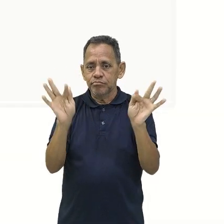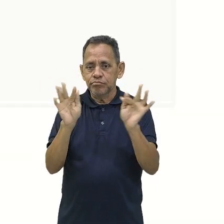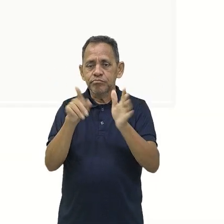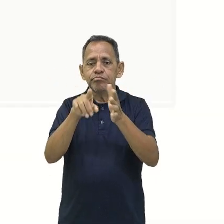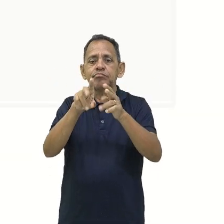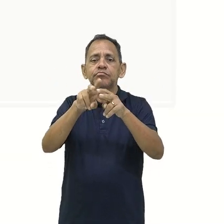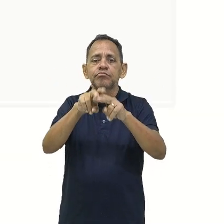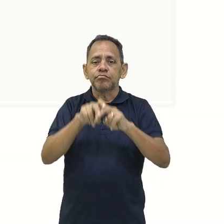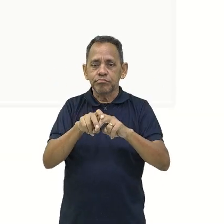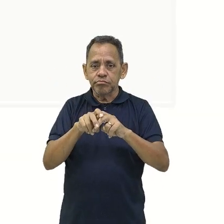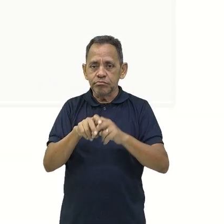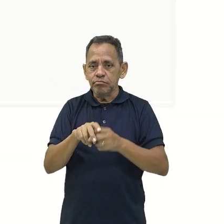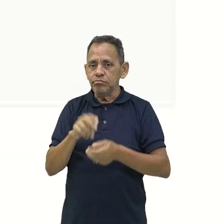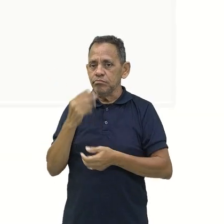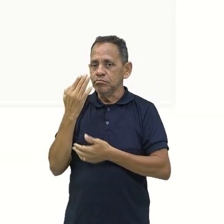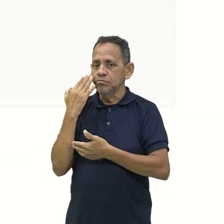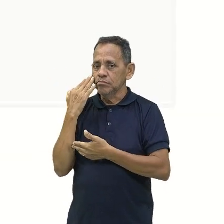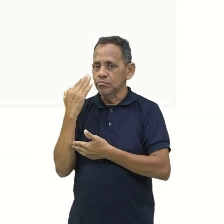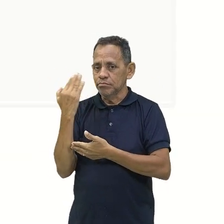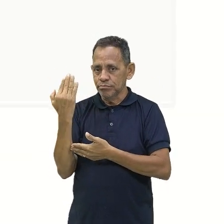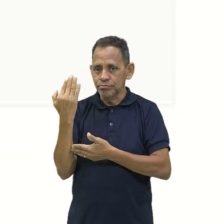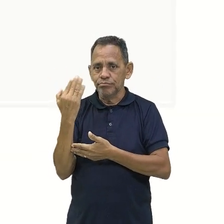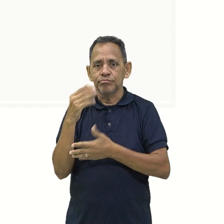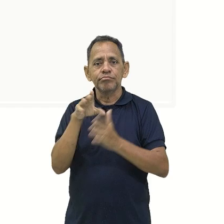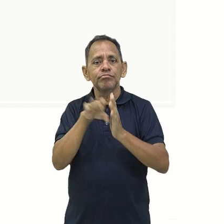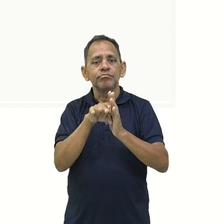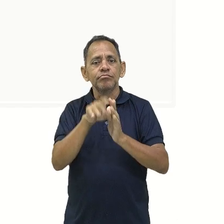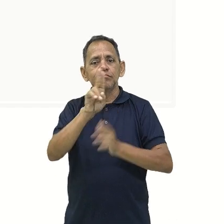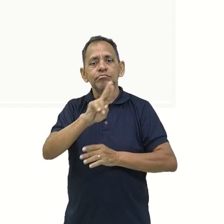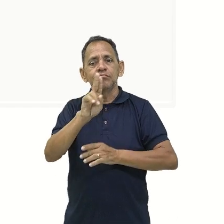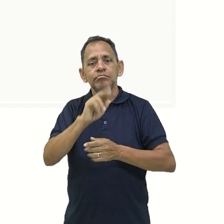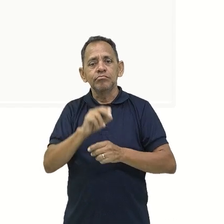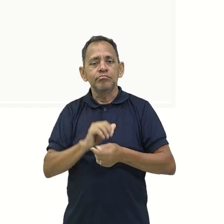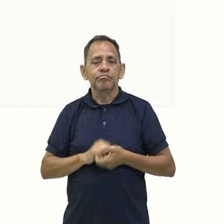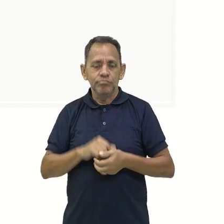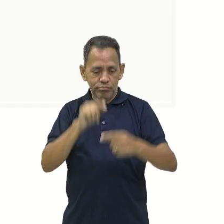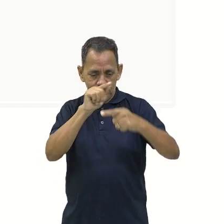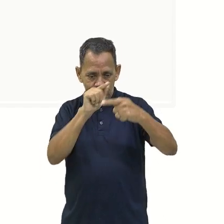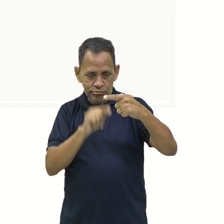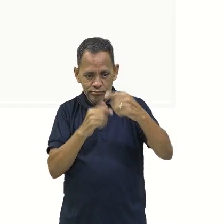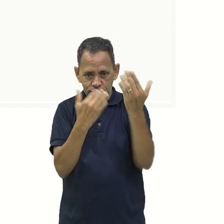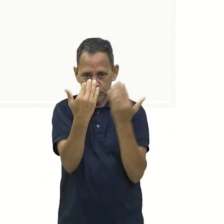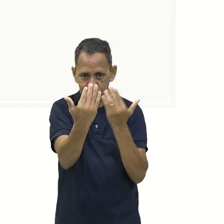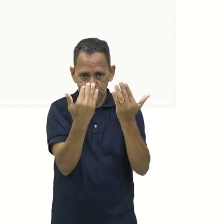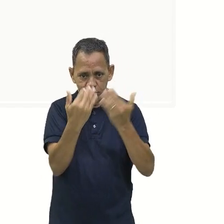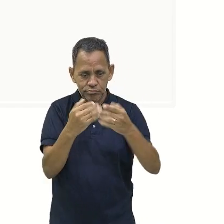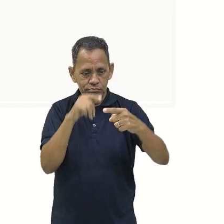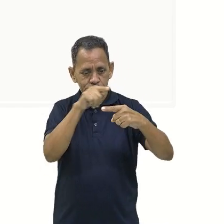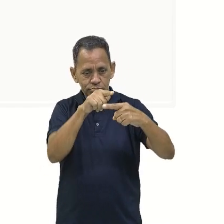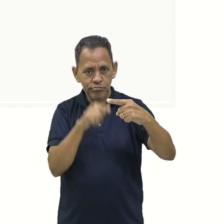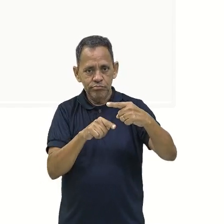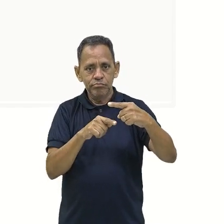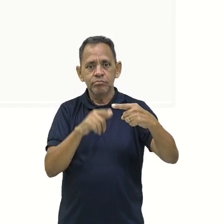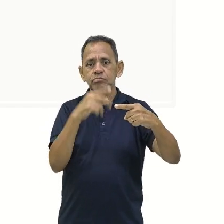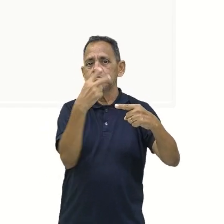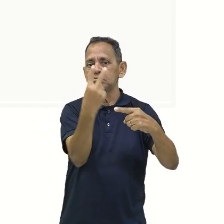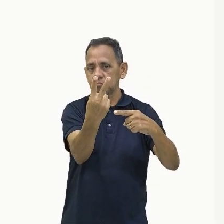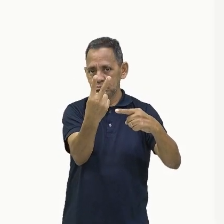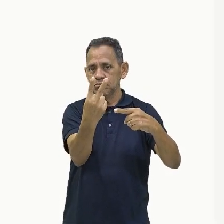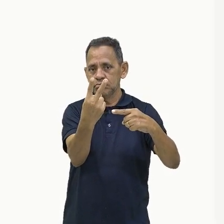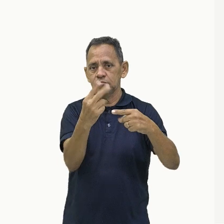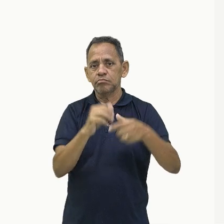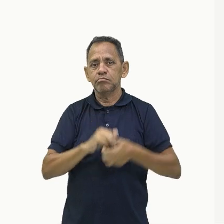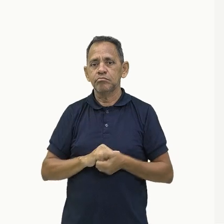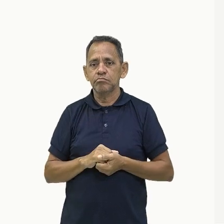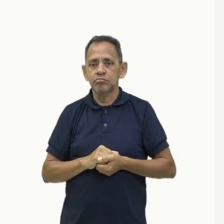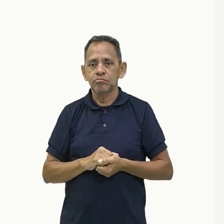definição, ó, usamos razão para fazer comparação entre duas grandezas. Veja, aqui